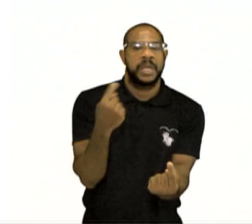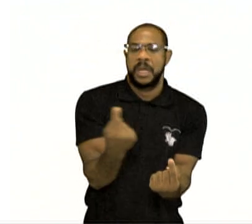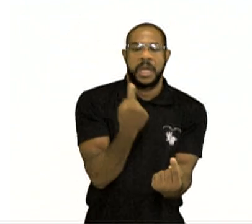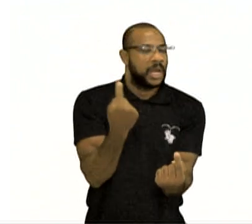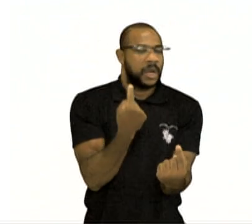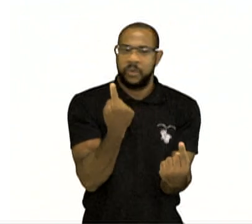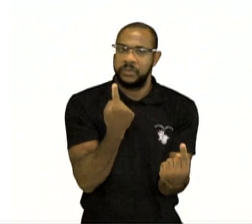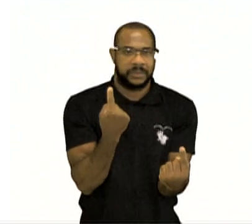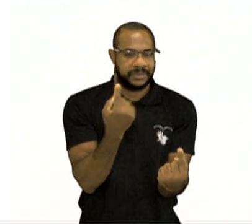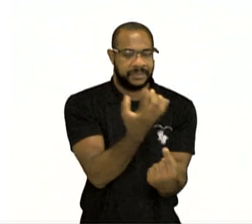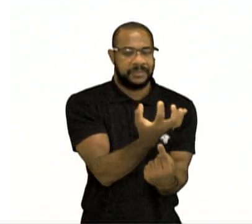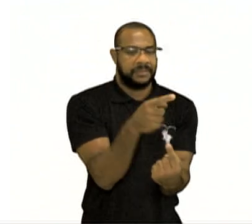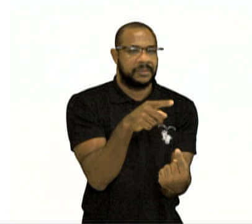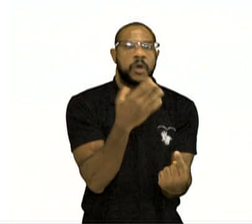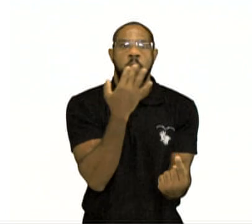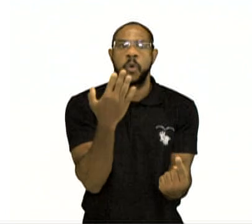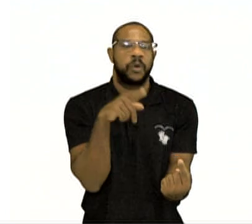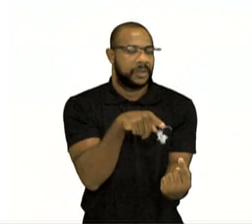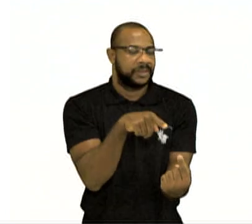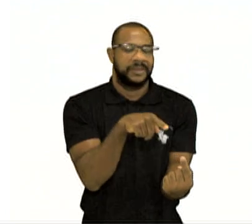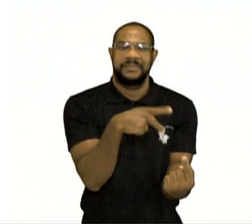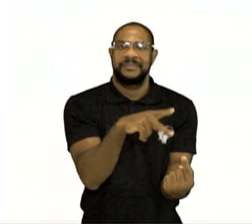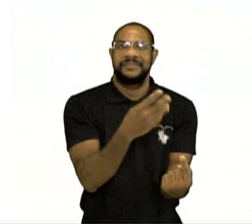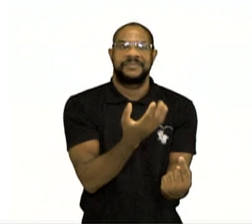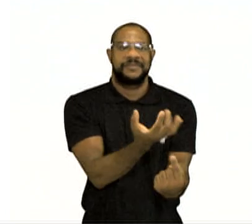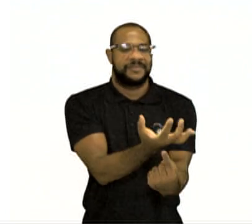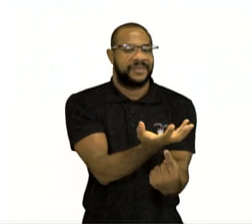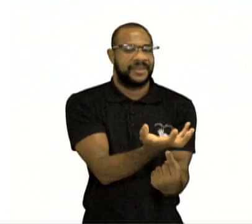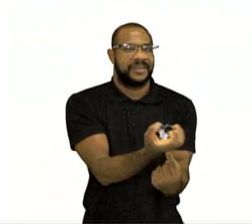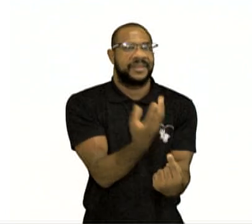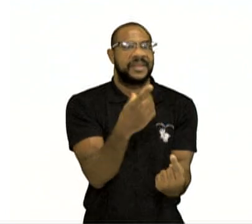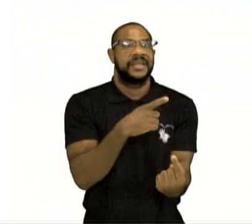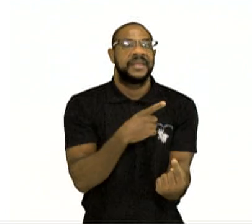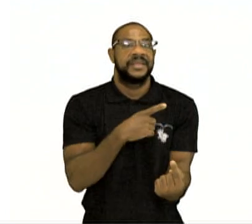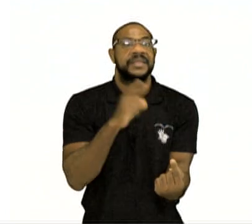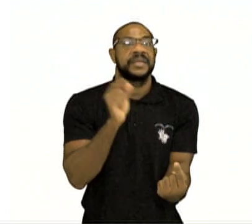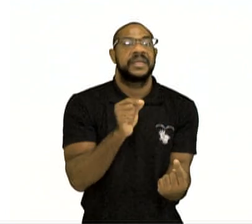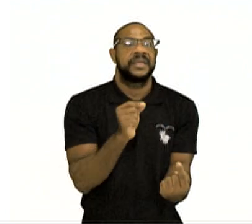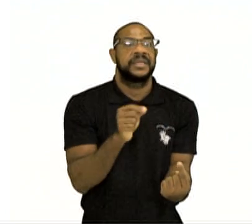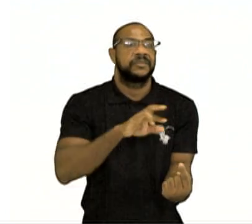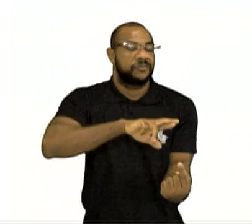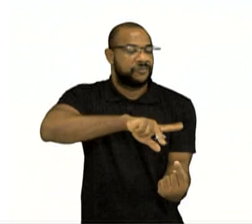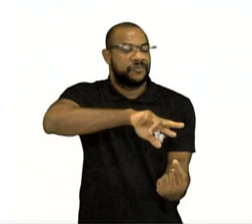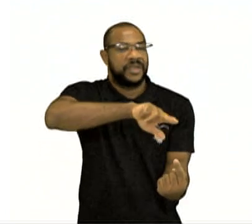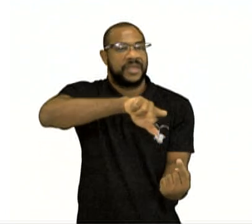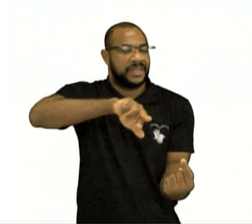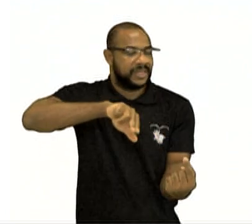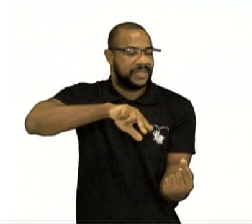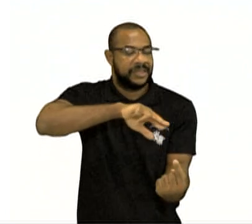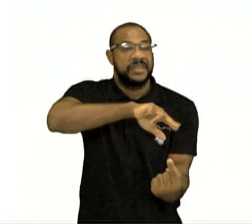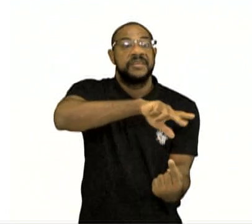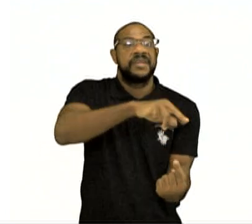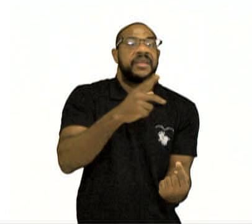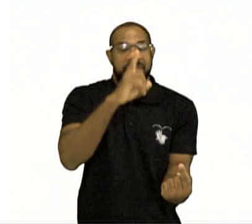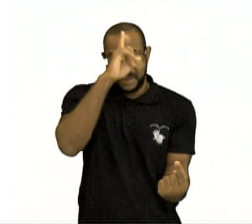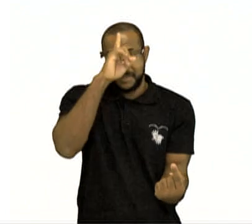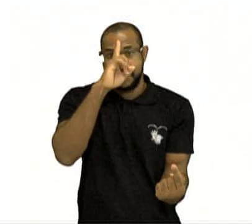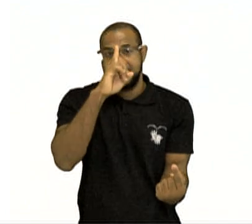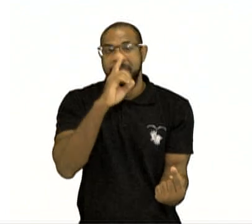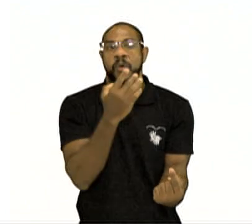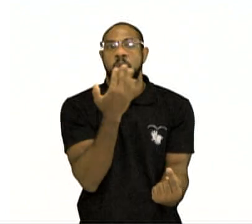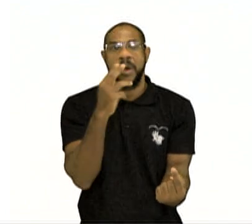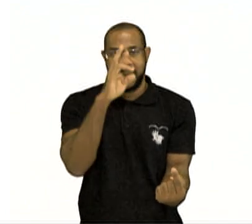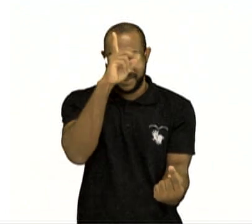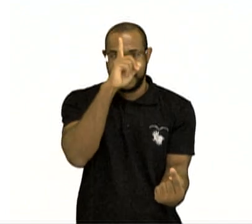vela. E ali nós temos essas tonalidades diferentes do amarelo, né?